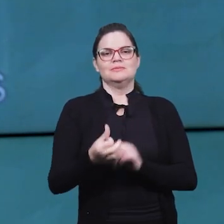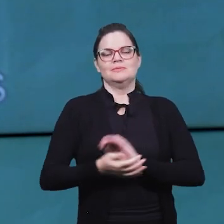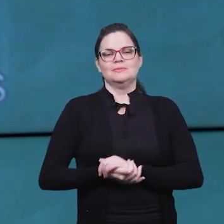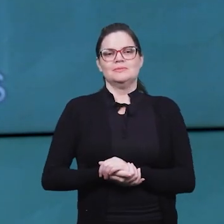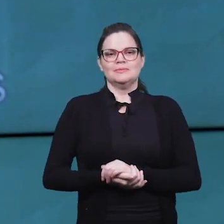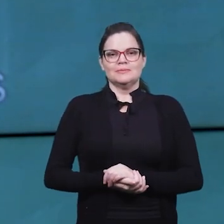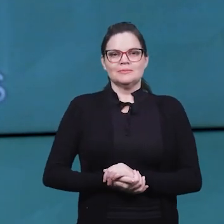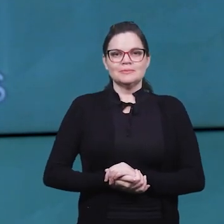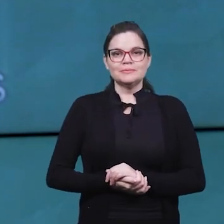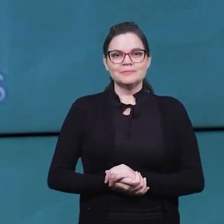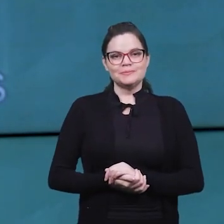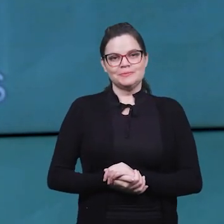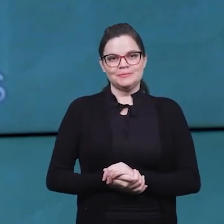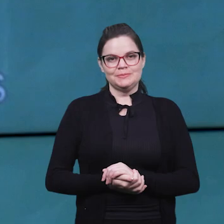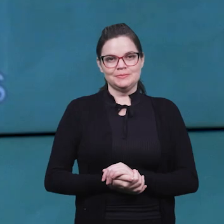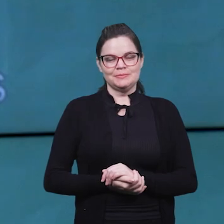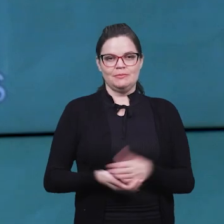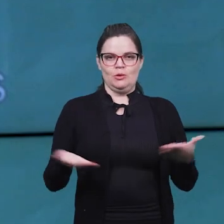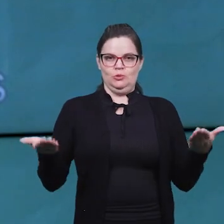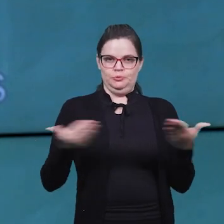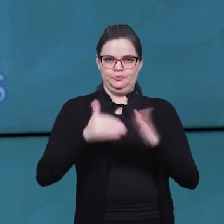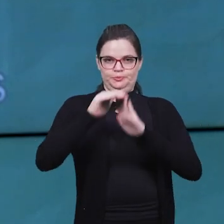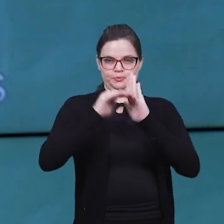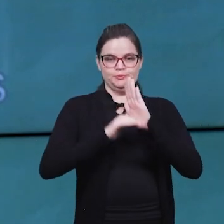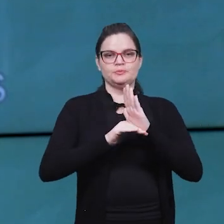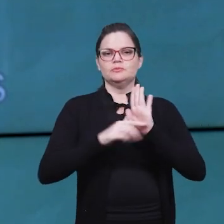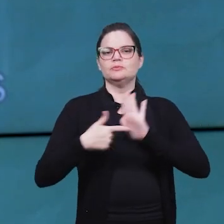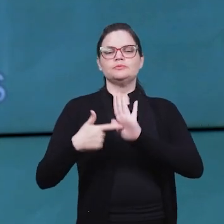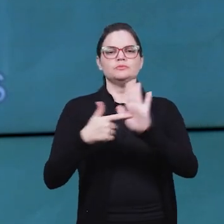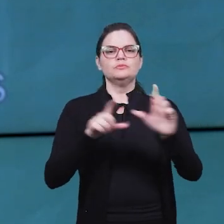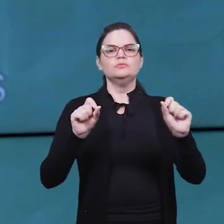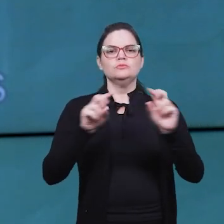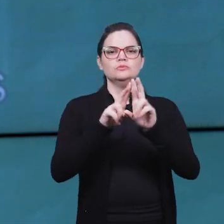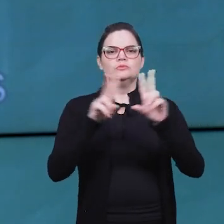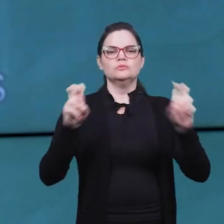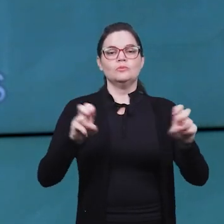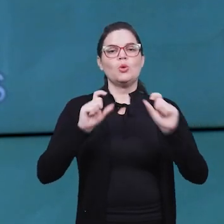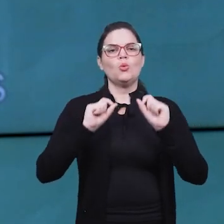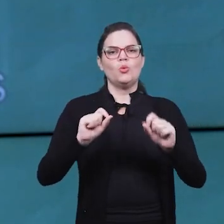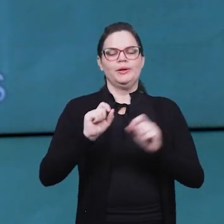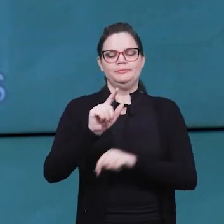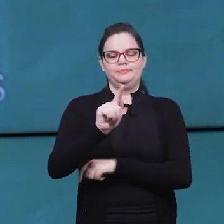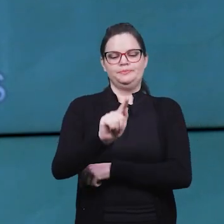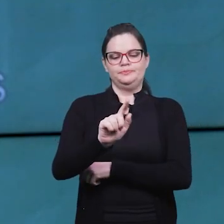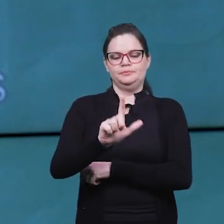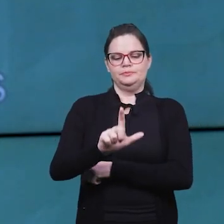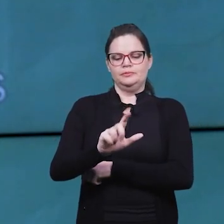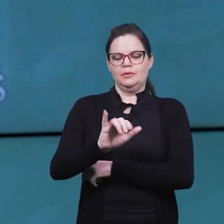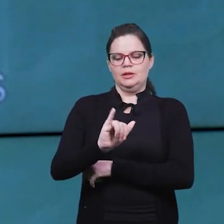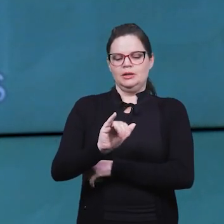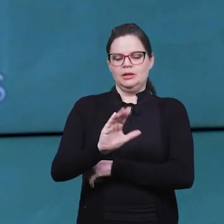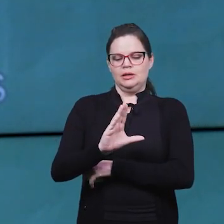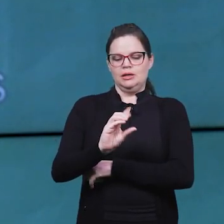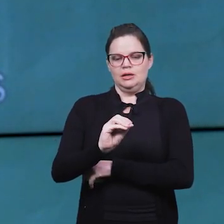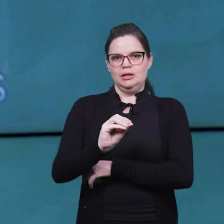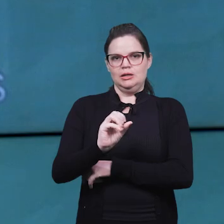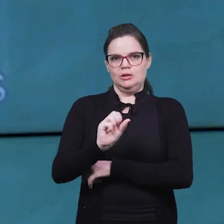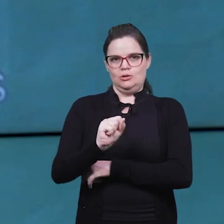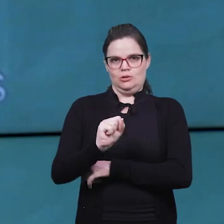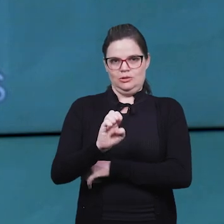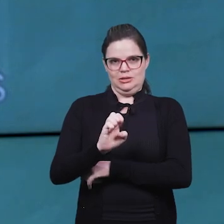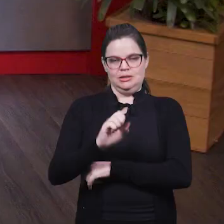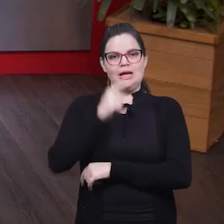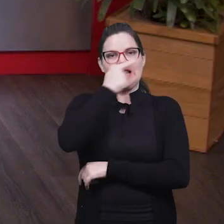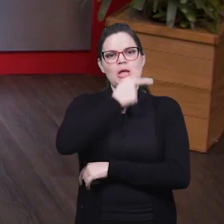canal 126. No programa de hoje, irei abordar o tema glicose. O que precisamos saber sobre esse